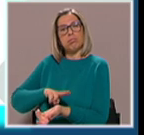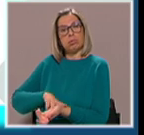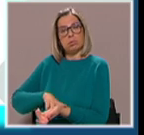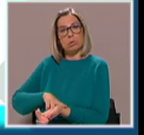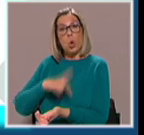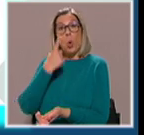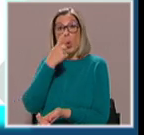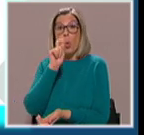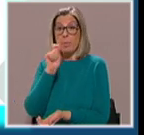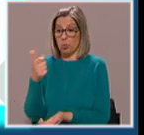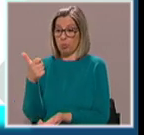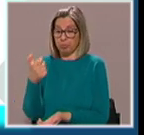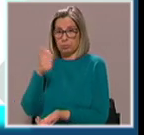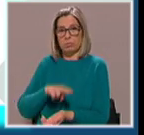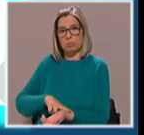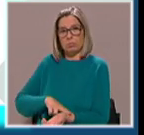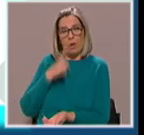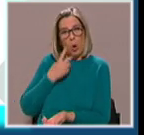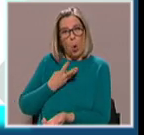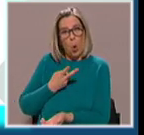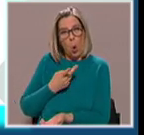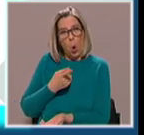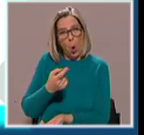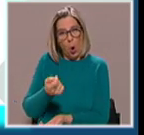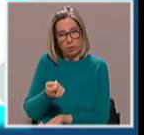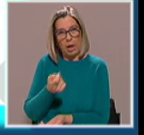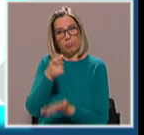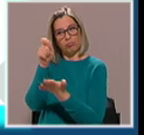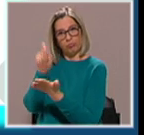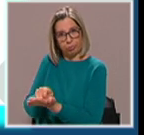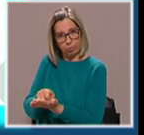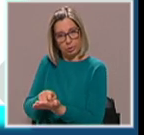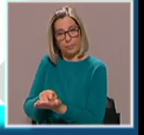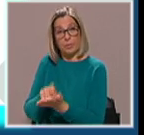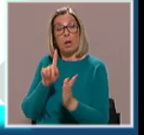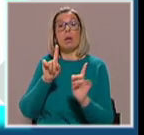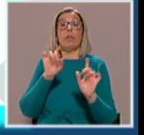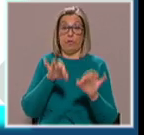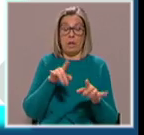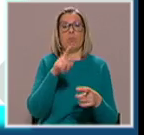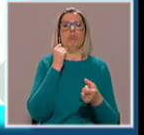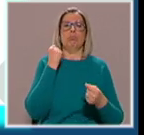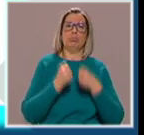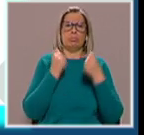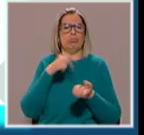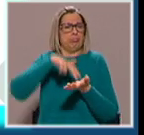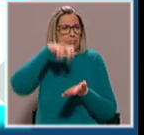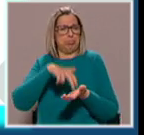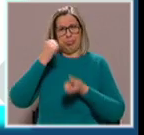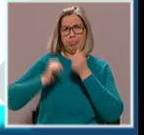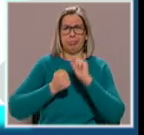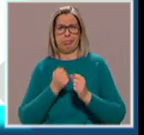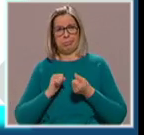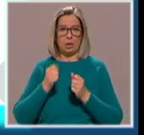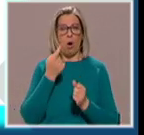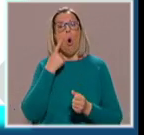tuas pulsações e faz o registro. De seguida, corre, salta durante algum tempo, faz algum exercício e depois repete a contagem das pulsações. Será que